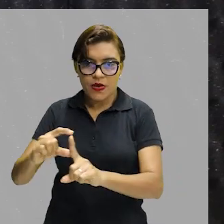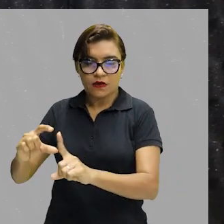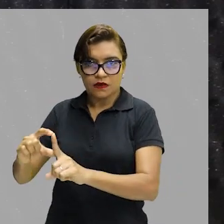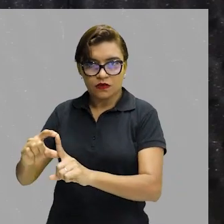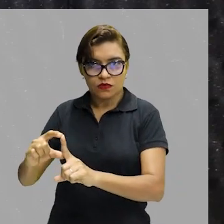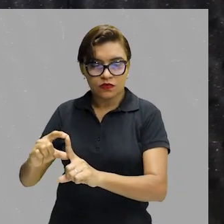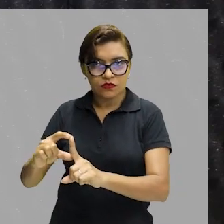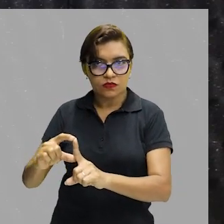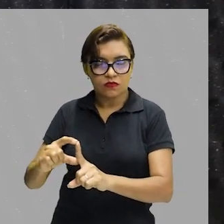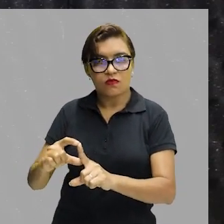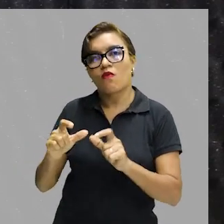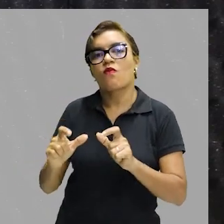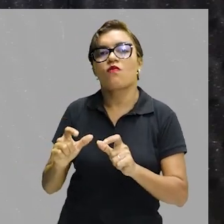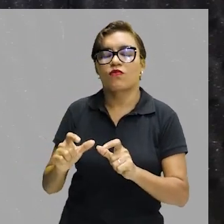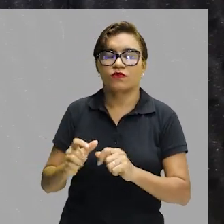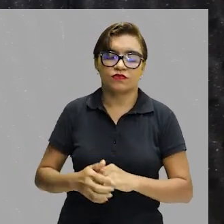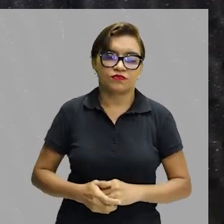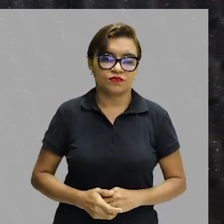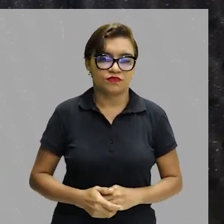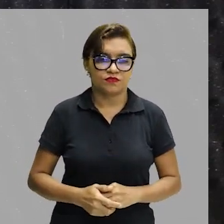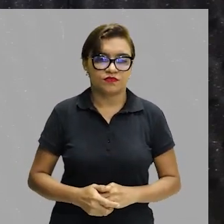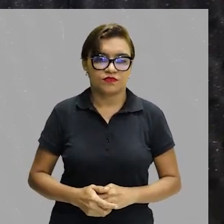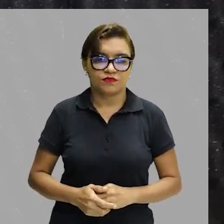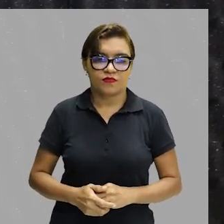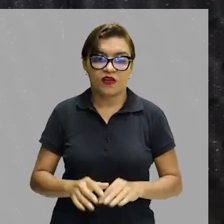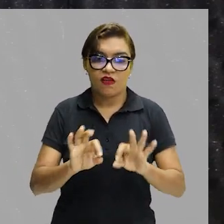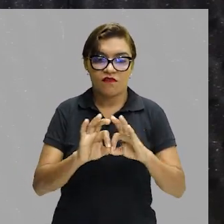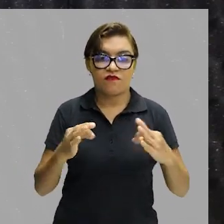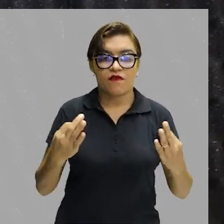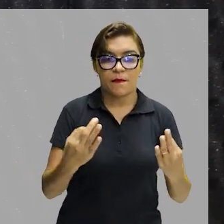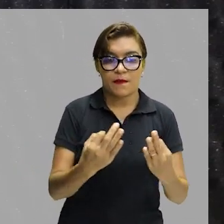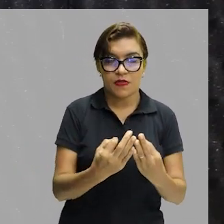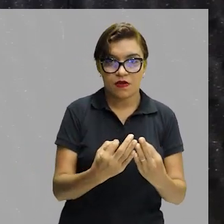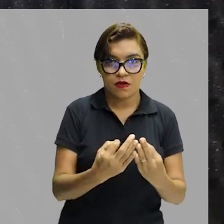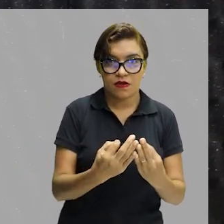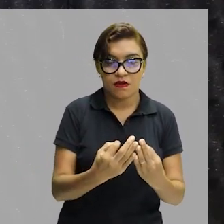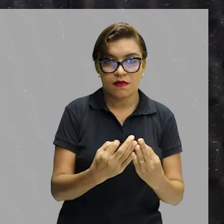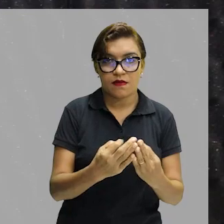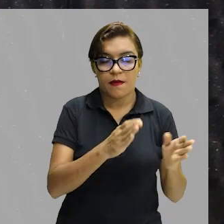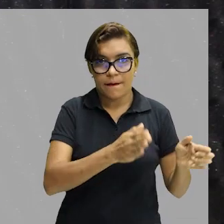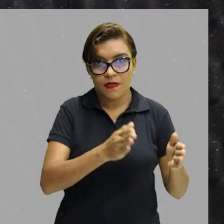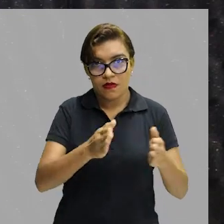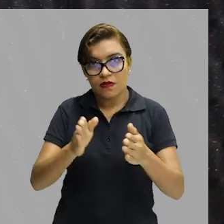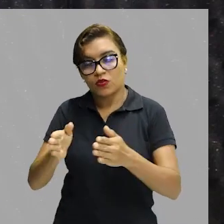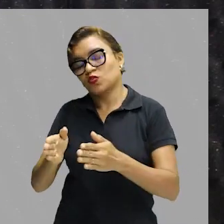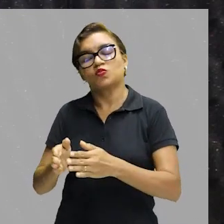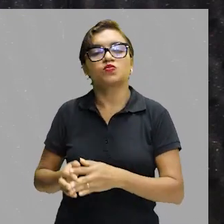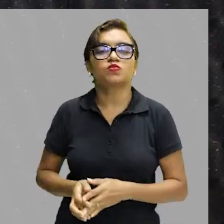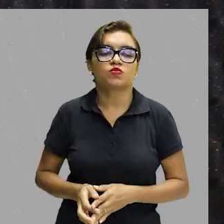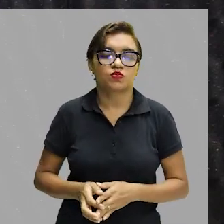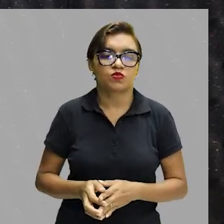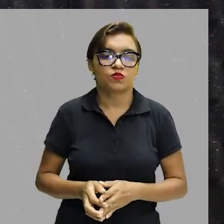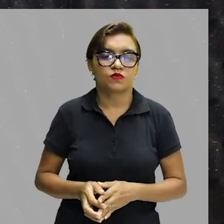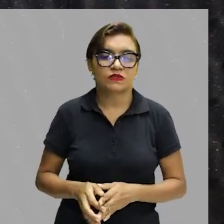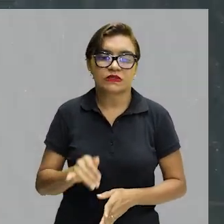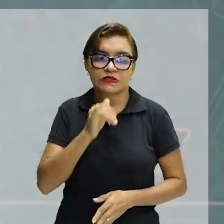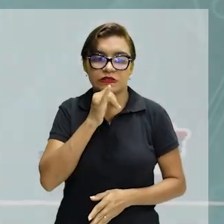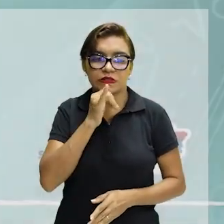são, respectivamente, então, família e período. Vamos começar pelo mais fácil, o